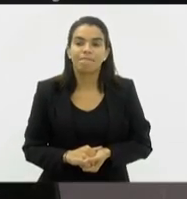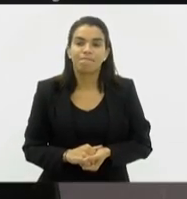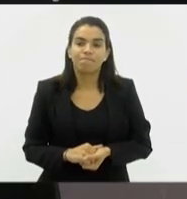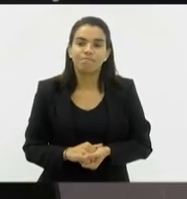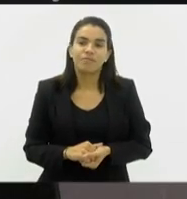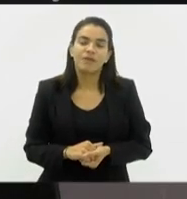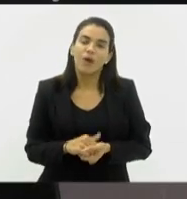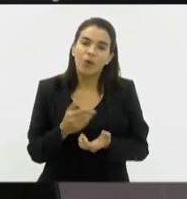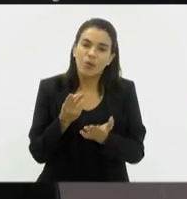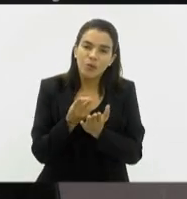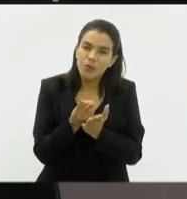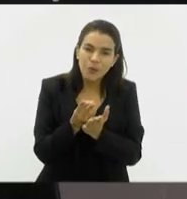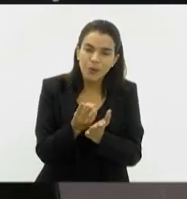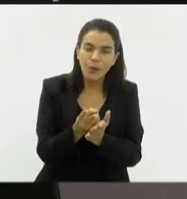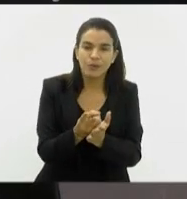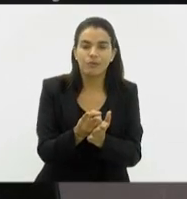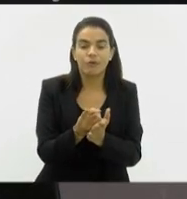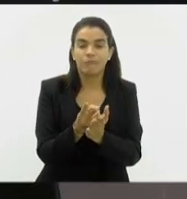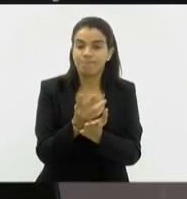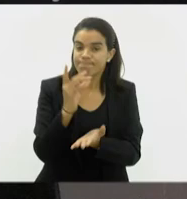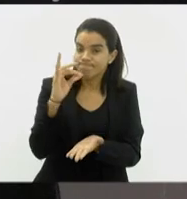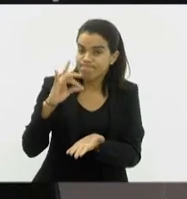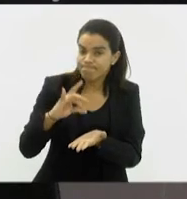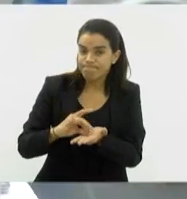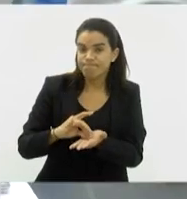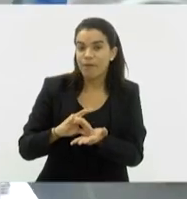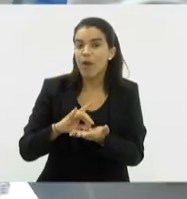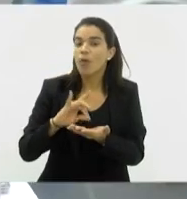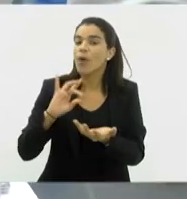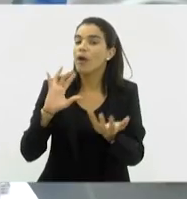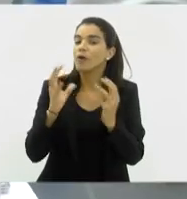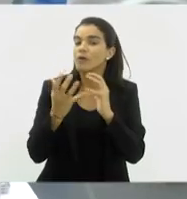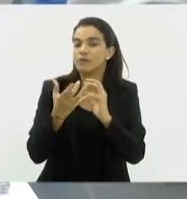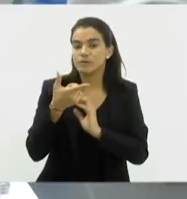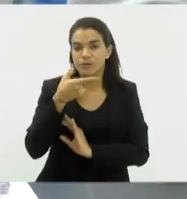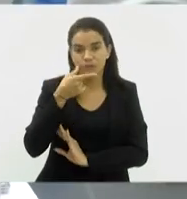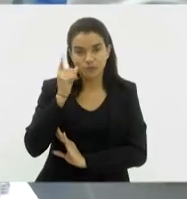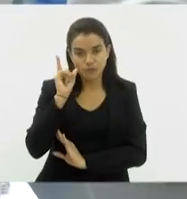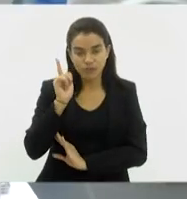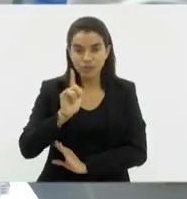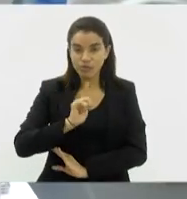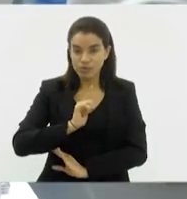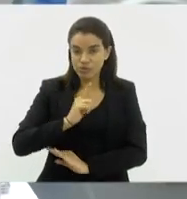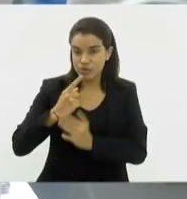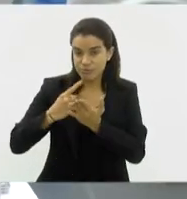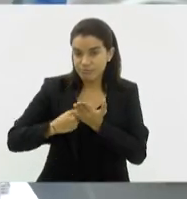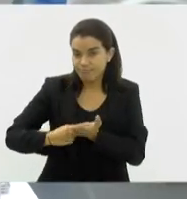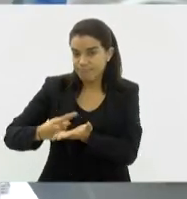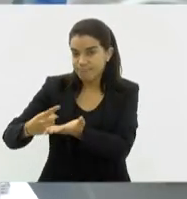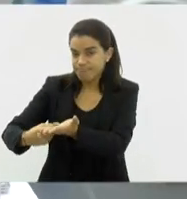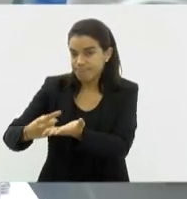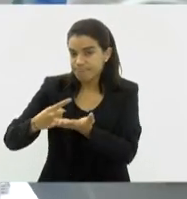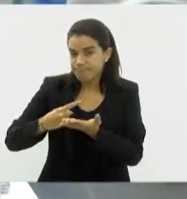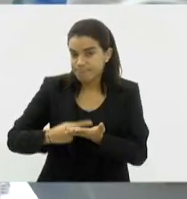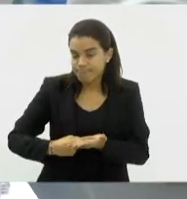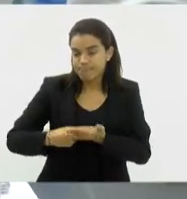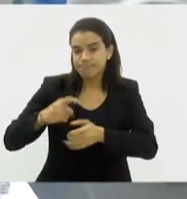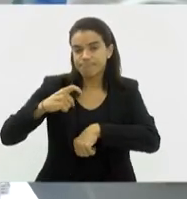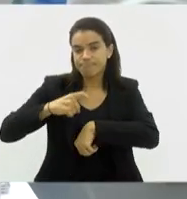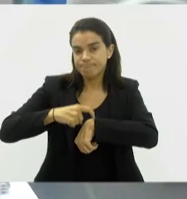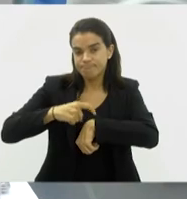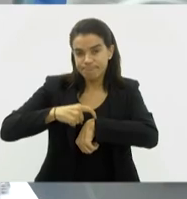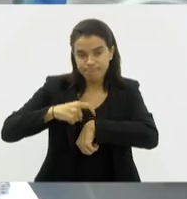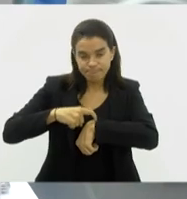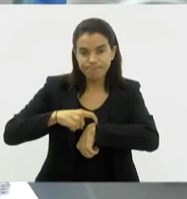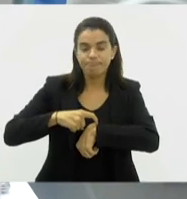aqui eh ao que de fato ocorreu ontem tínhamos acordado no momento em